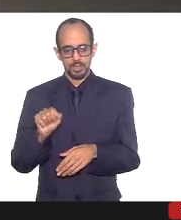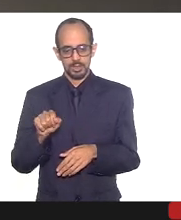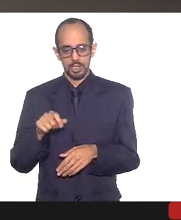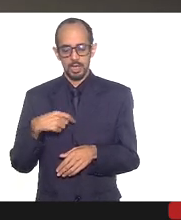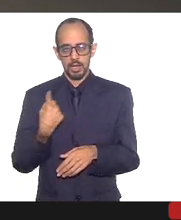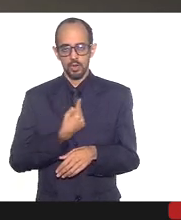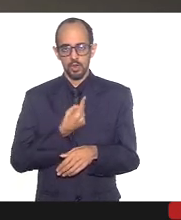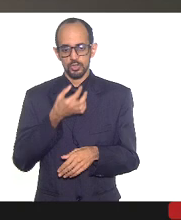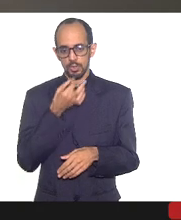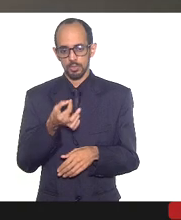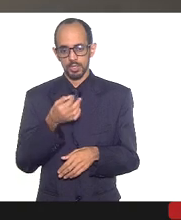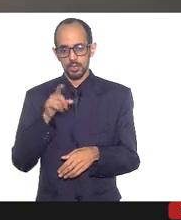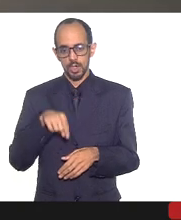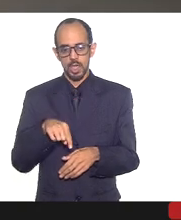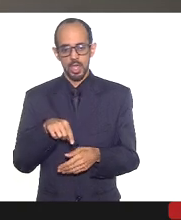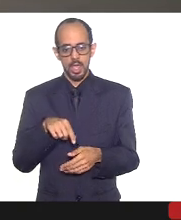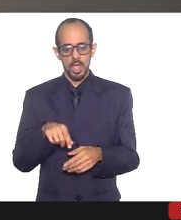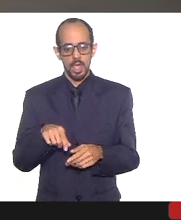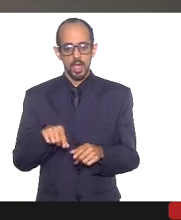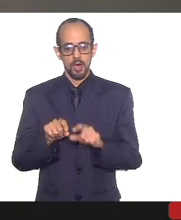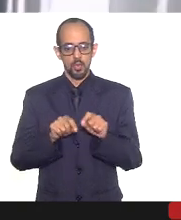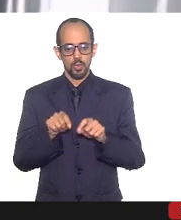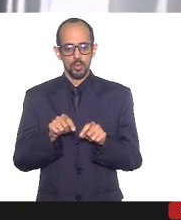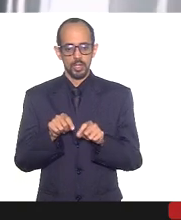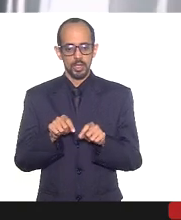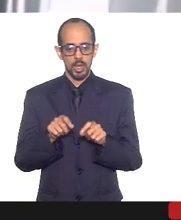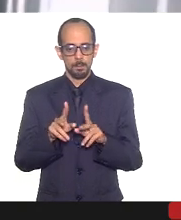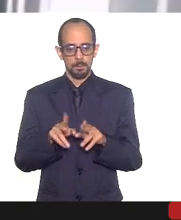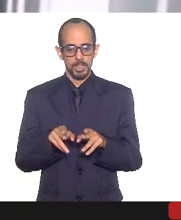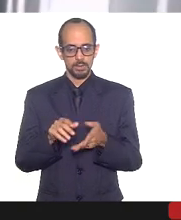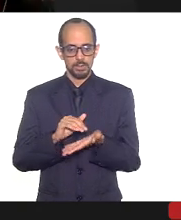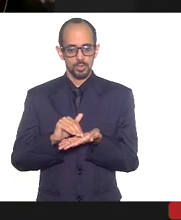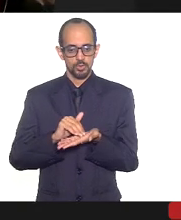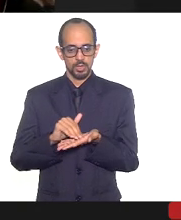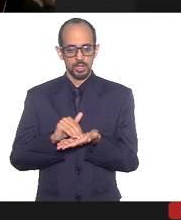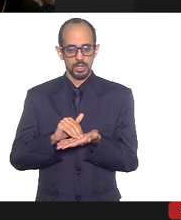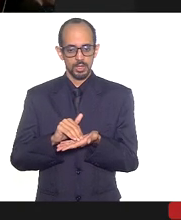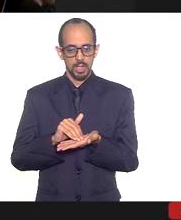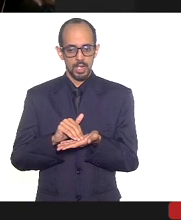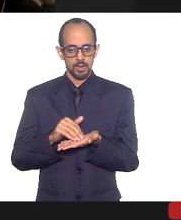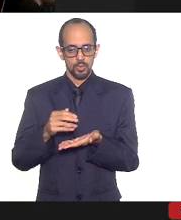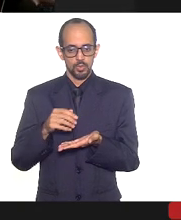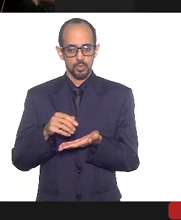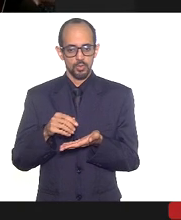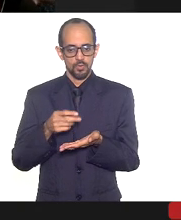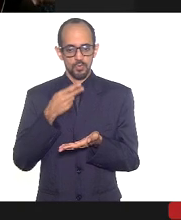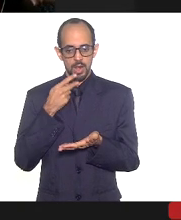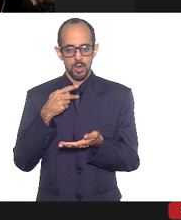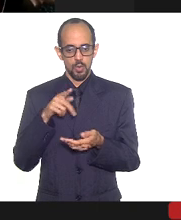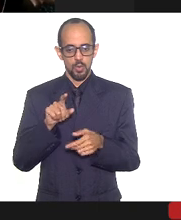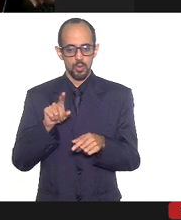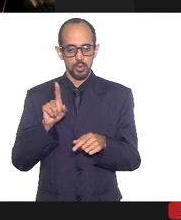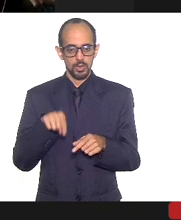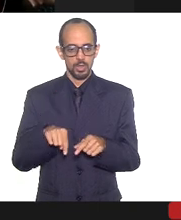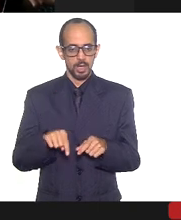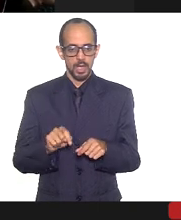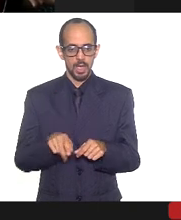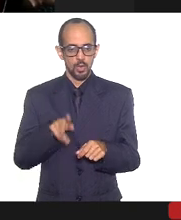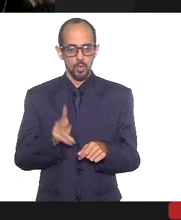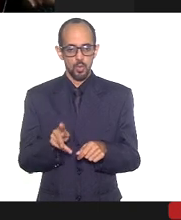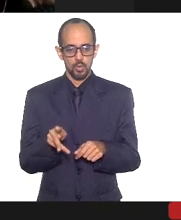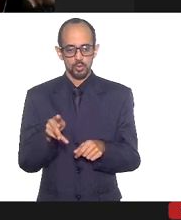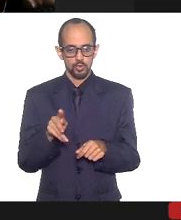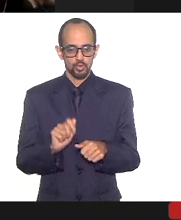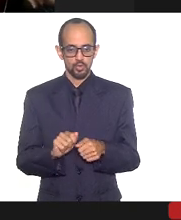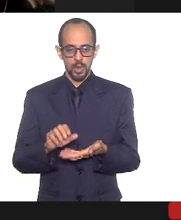que o atual secretário, o deputado Conte, colocou. Manter a solidariedade dos repasses, manter o